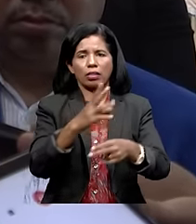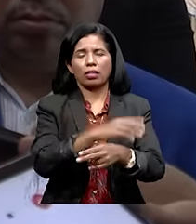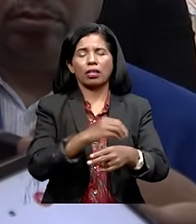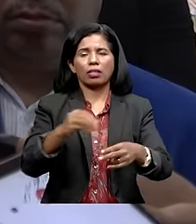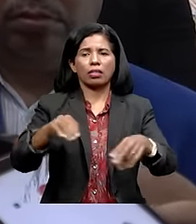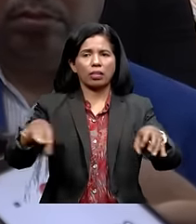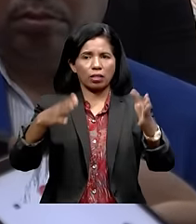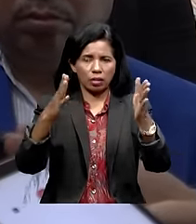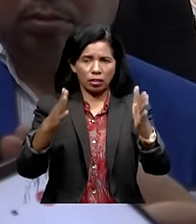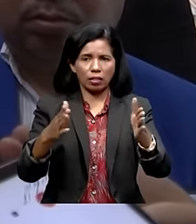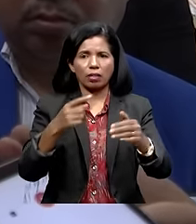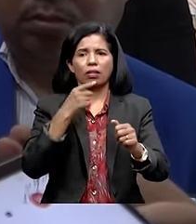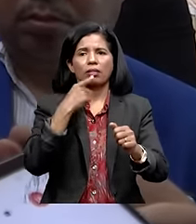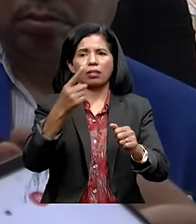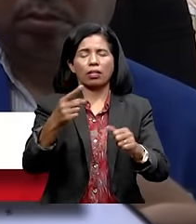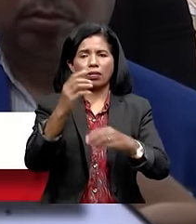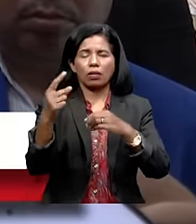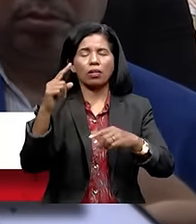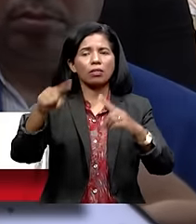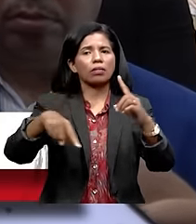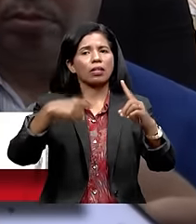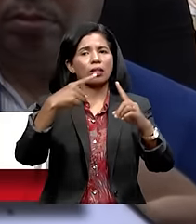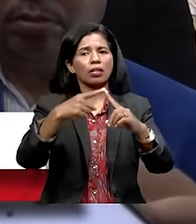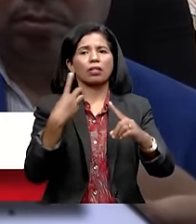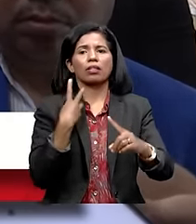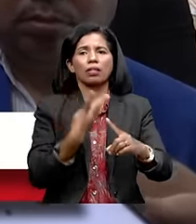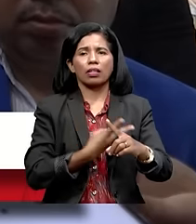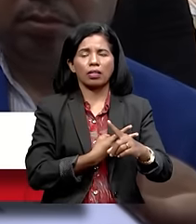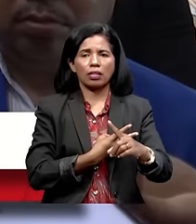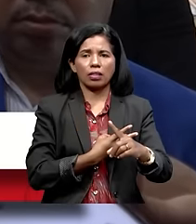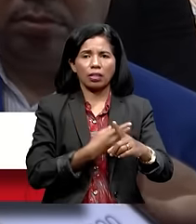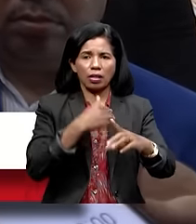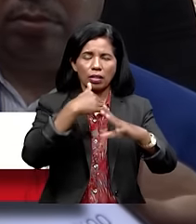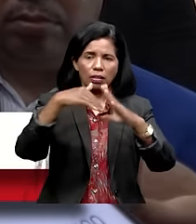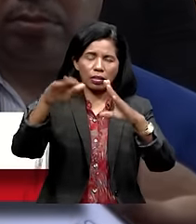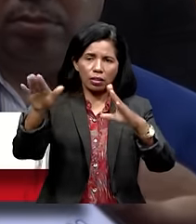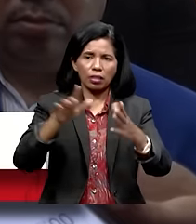sistema, a TTD, cataguai em hira, ita ultrapassa ona e a